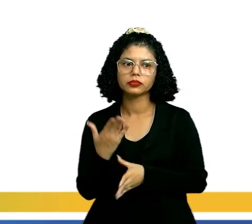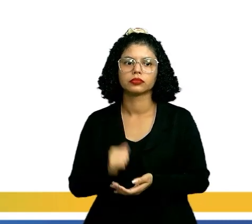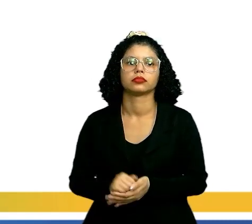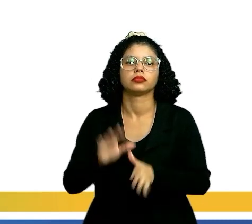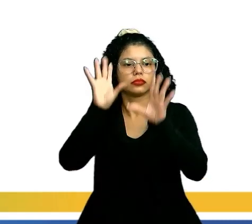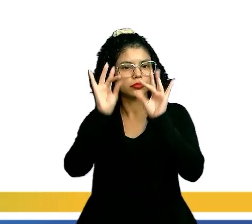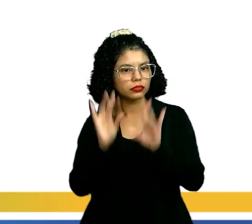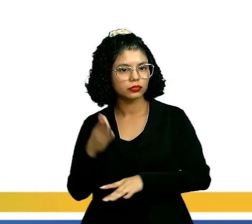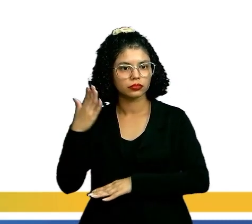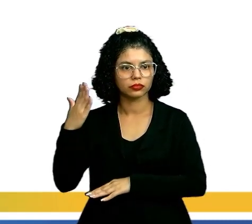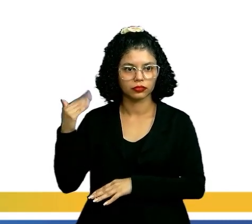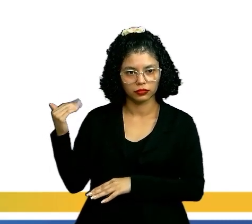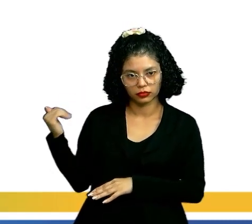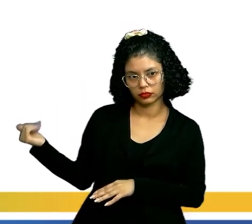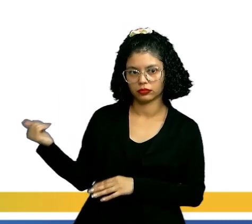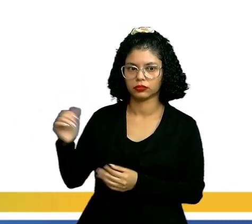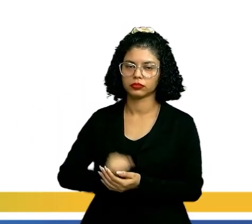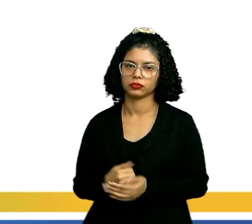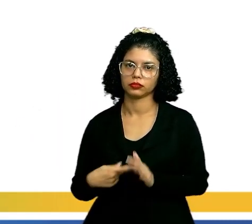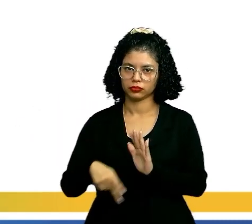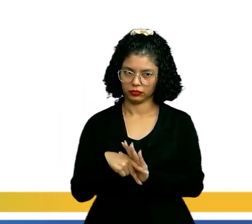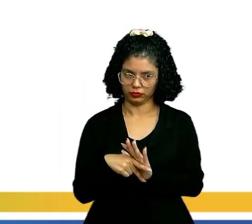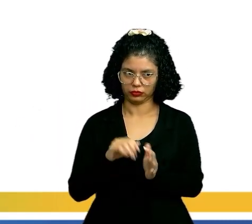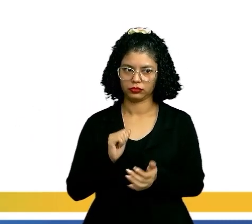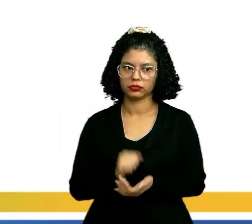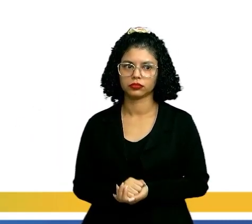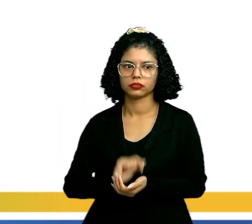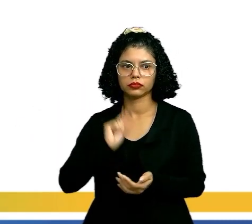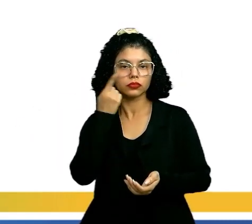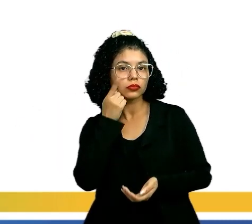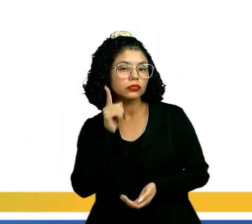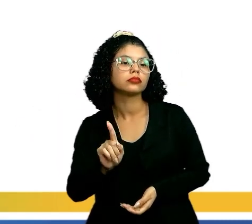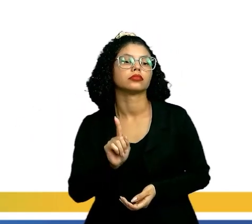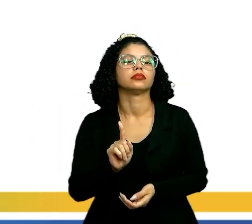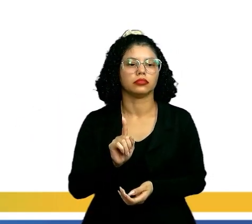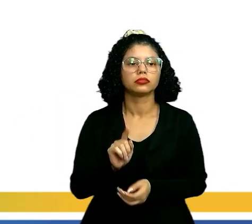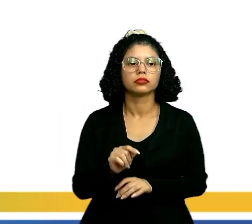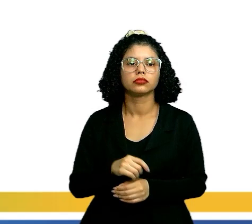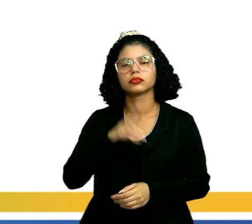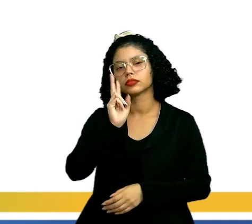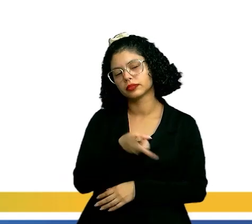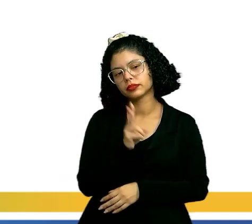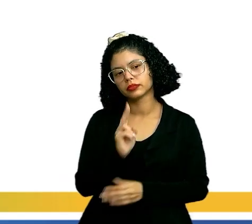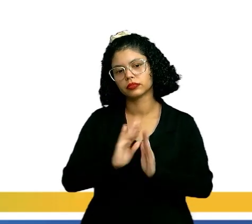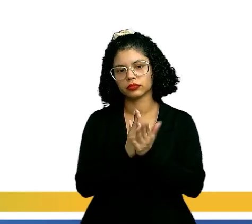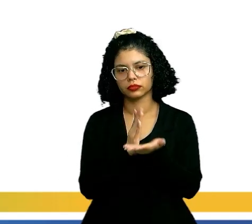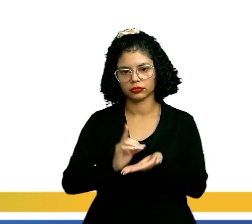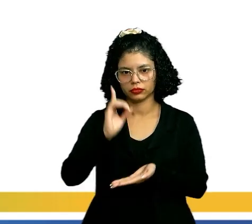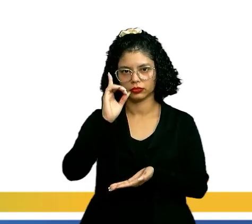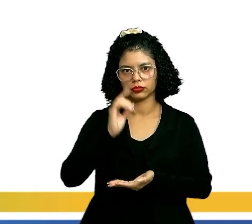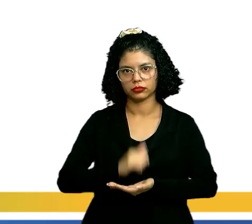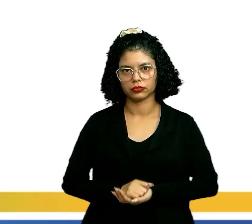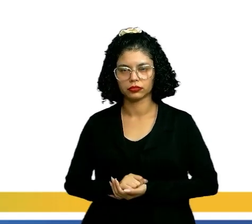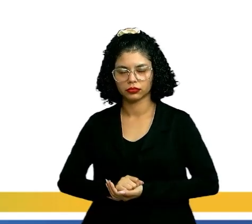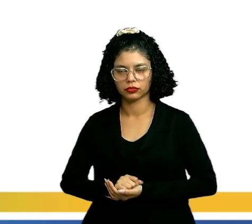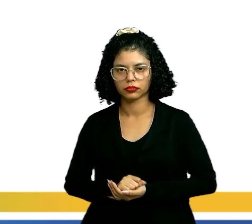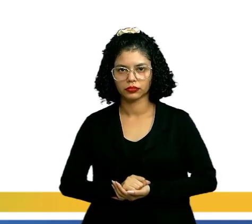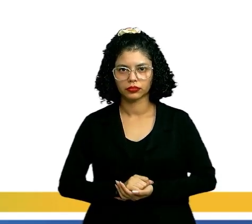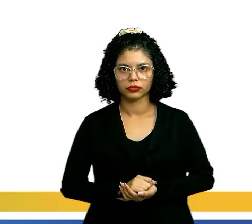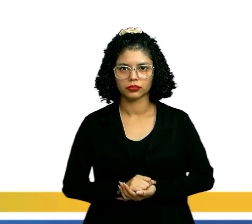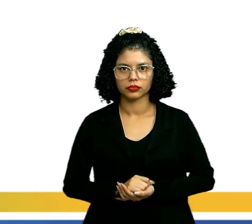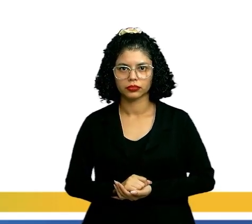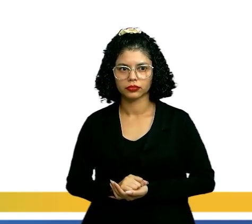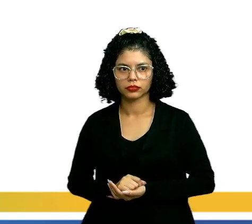reproduziu o estilo da famosa obra de Michelangelo, uma vez que retratou a mesma cena